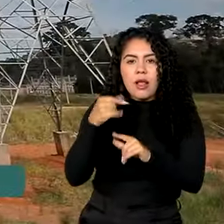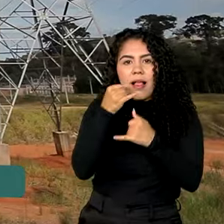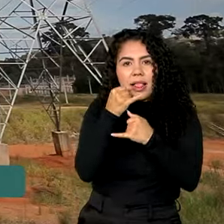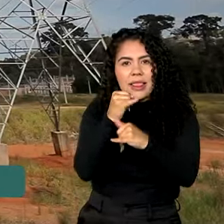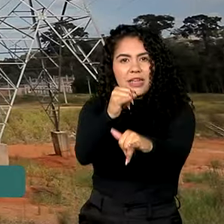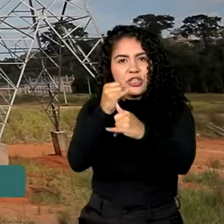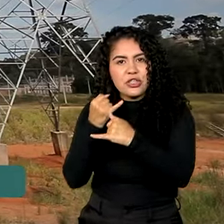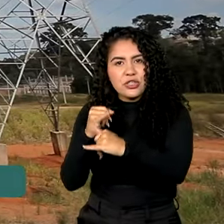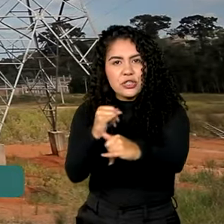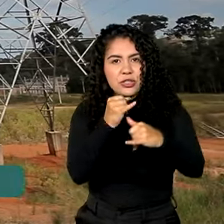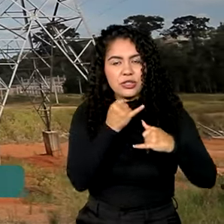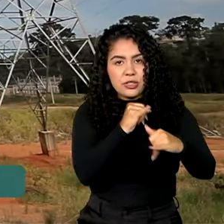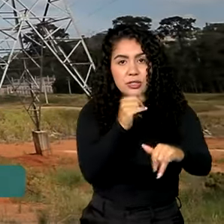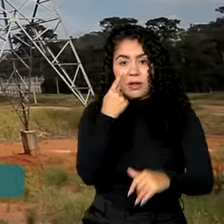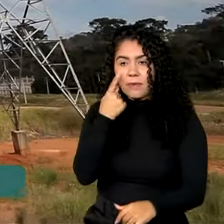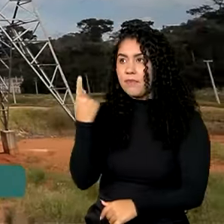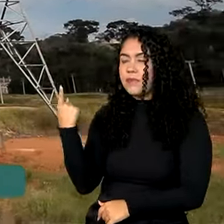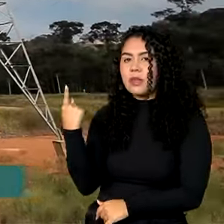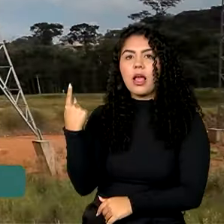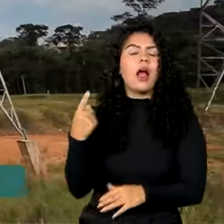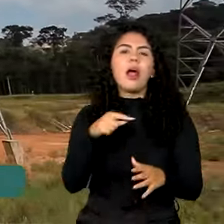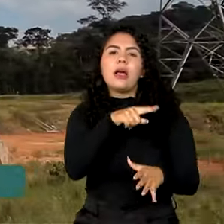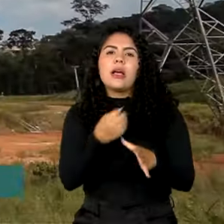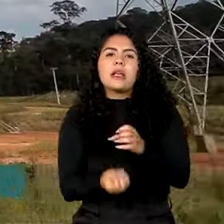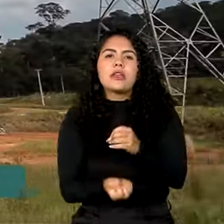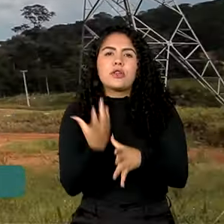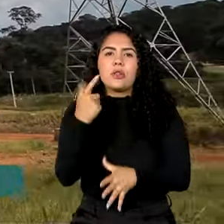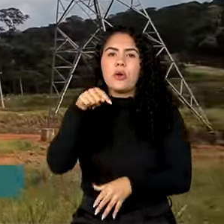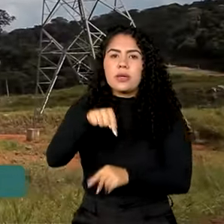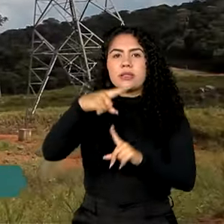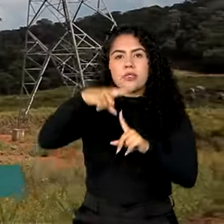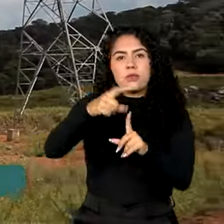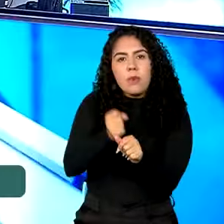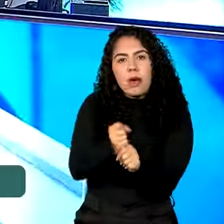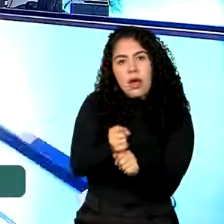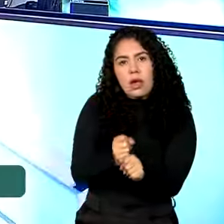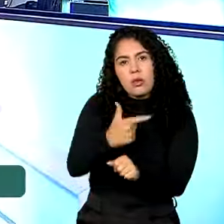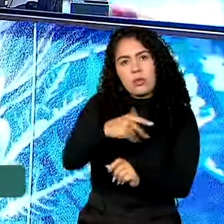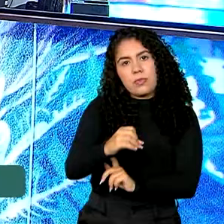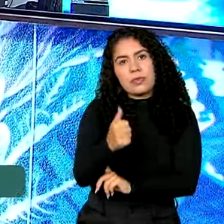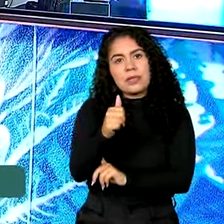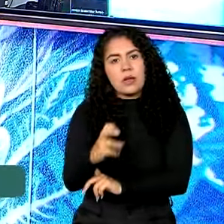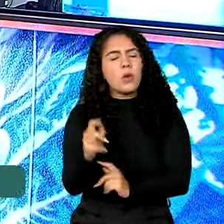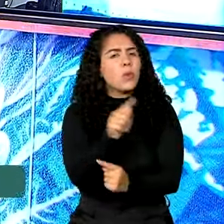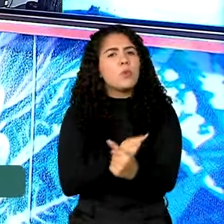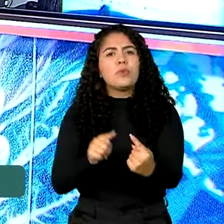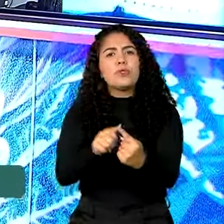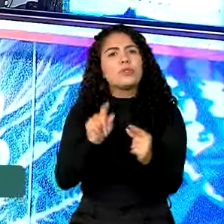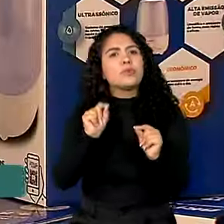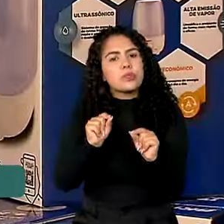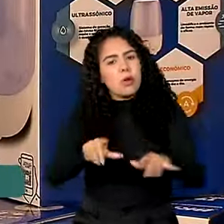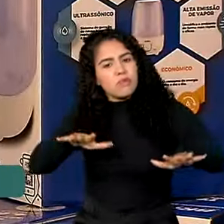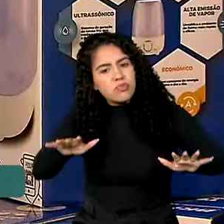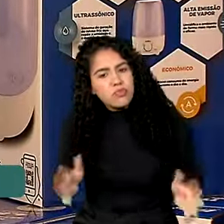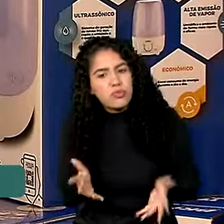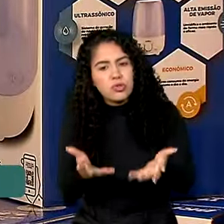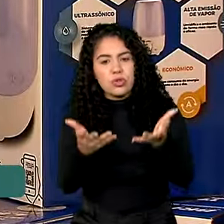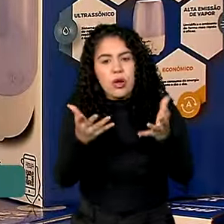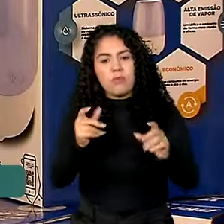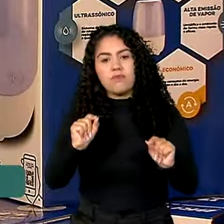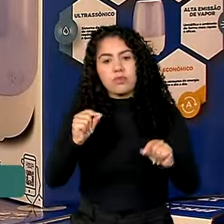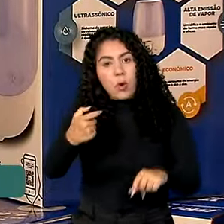de bandeiras, criado em 2015, reflete o custo de produção e serve para incentivar o consumo consciente, o que